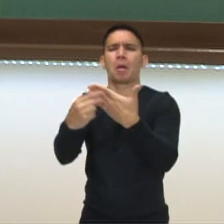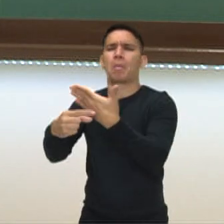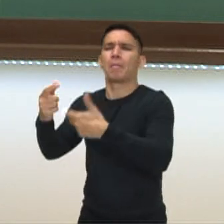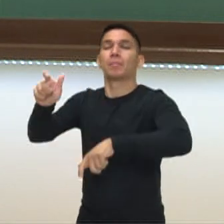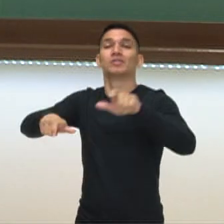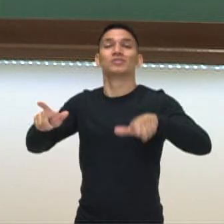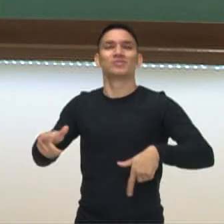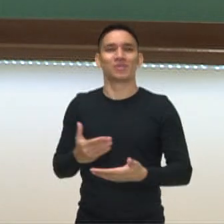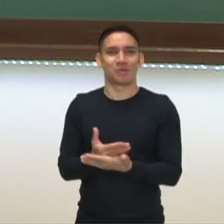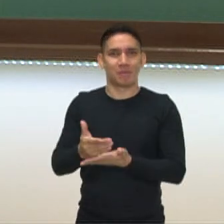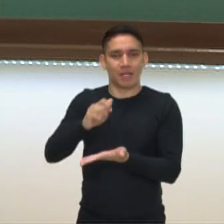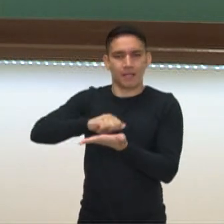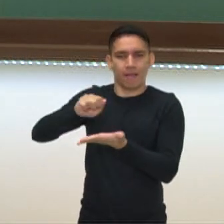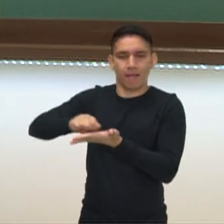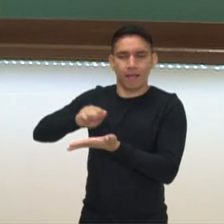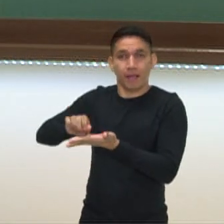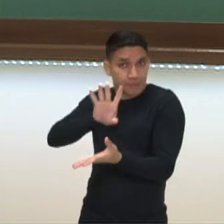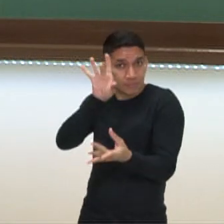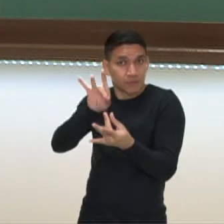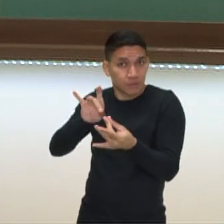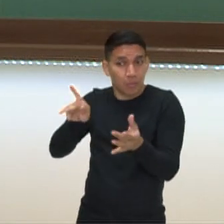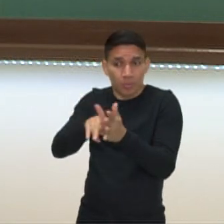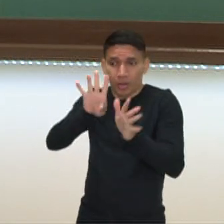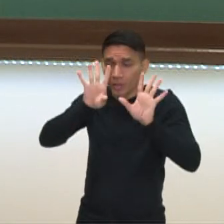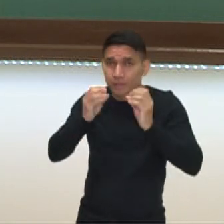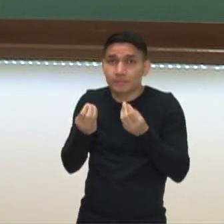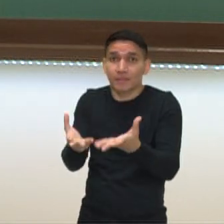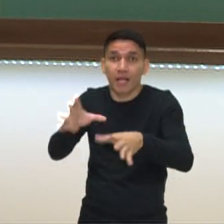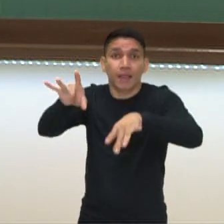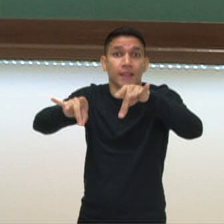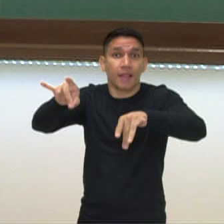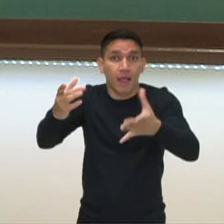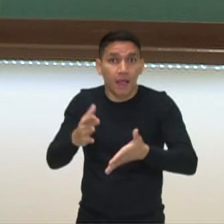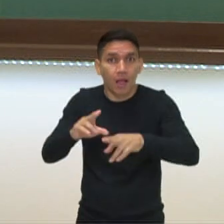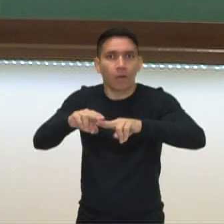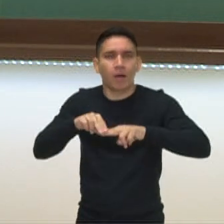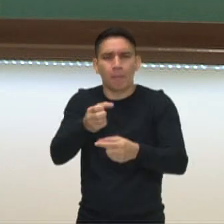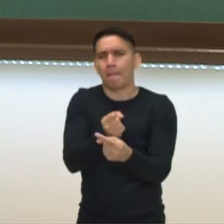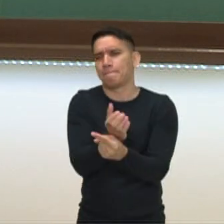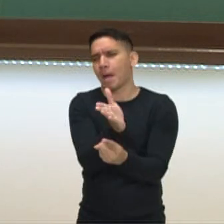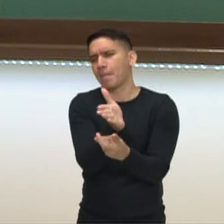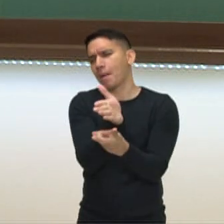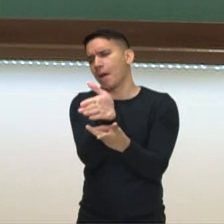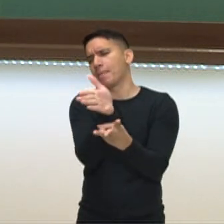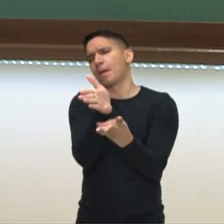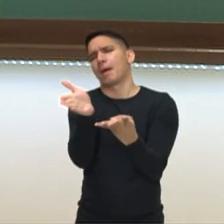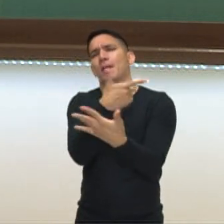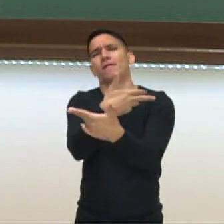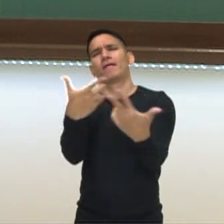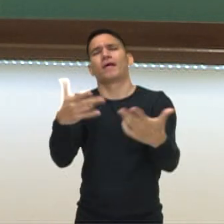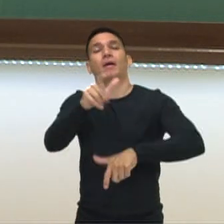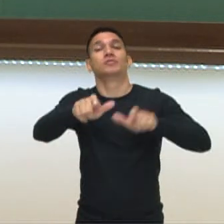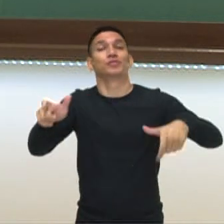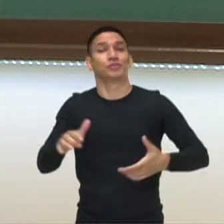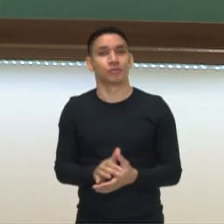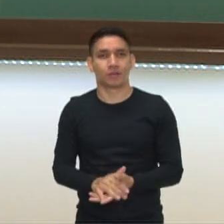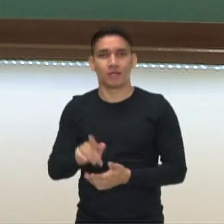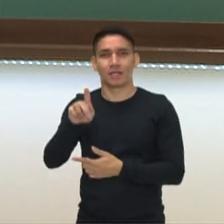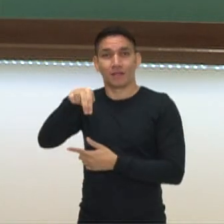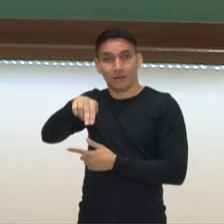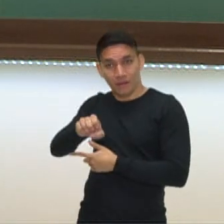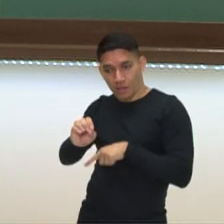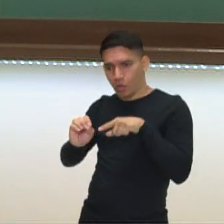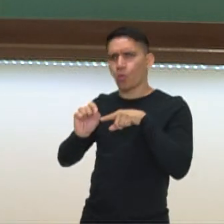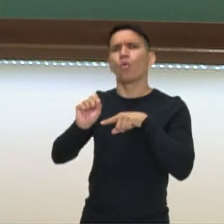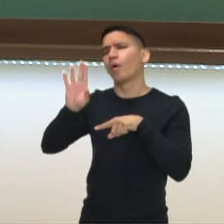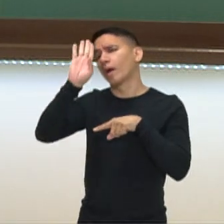que começam a escrever especialmente para o teatro. Então começa a ter uma diversidade de autores. E o Gneo Névio, ele foi um